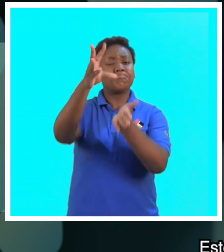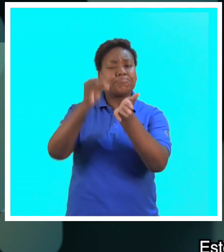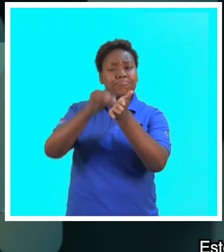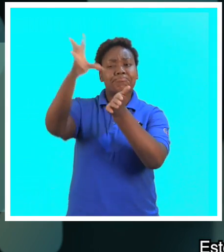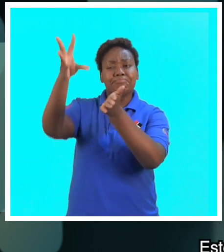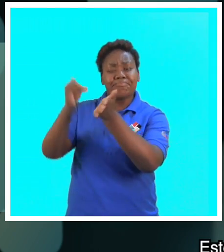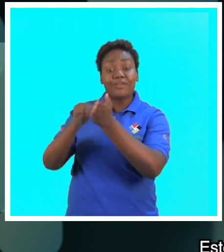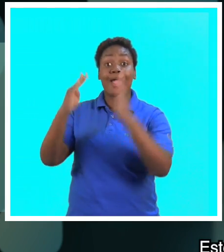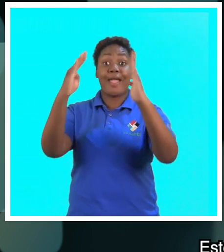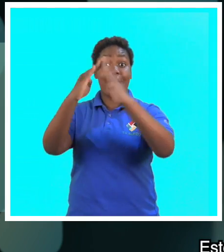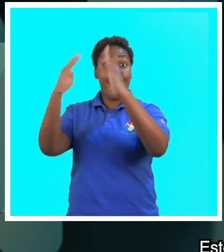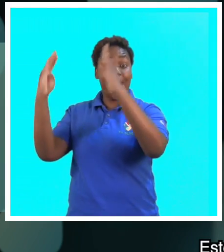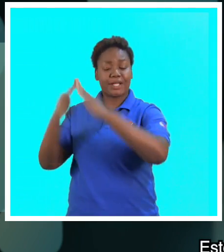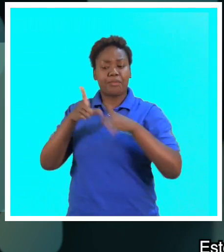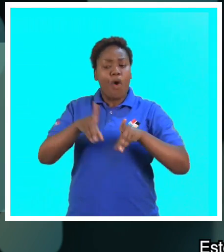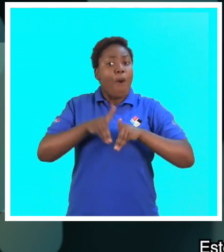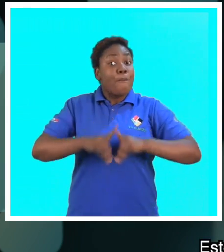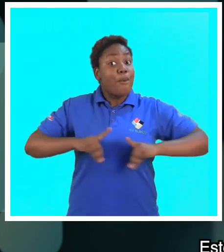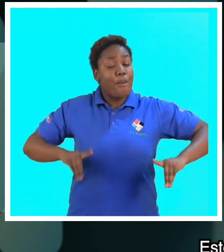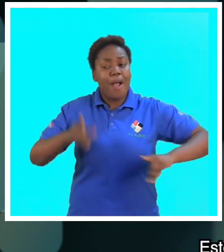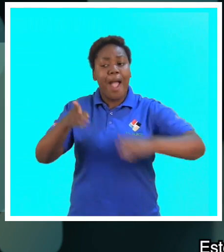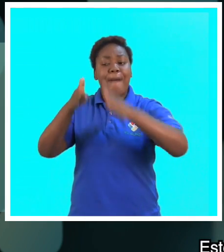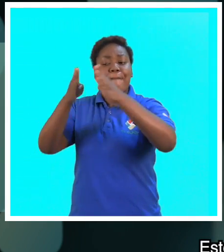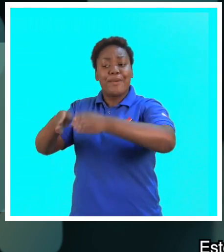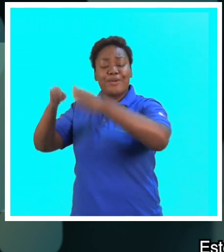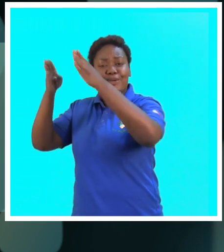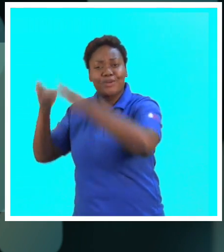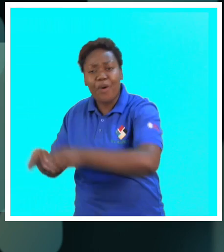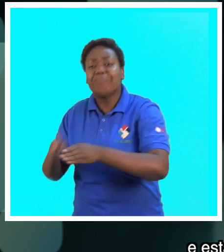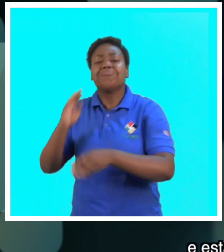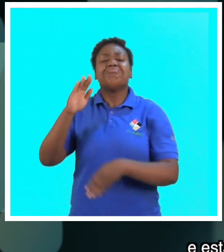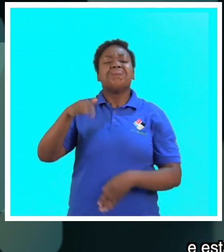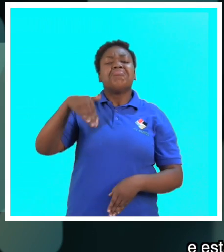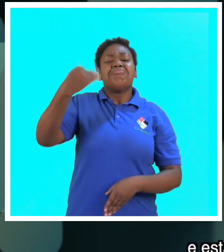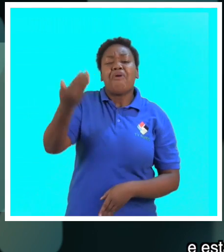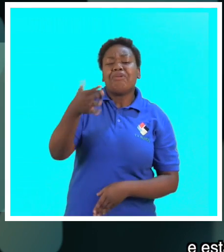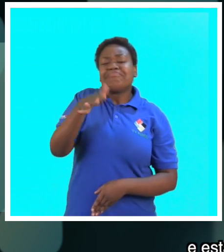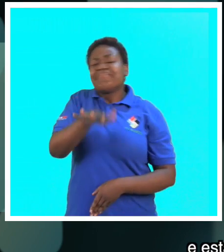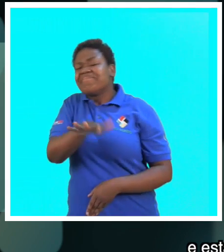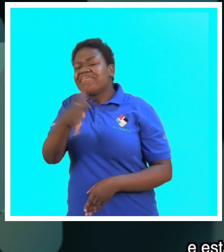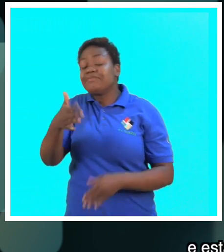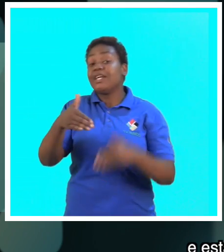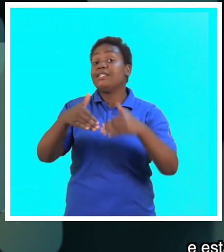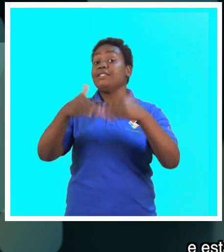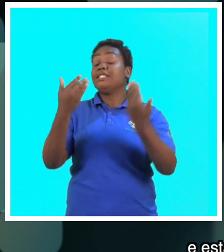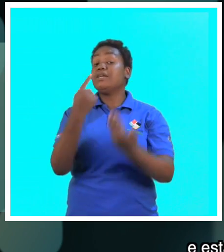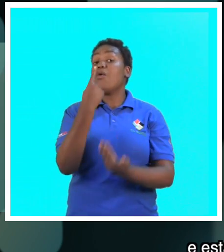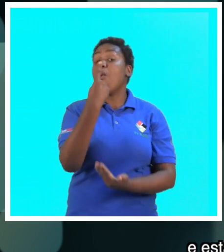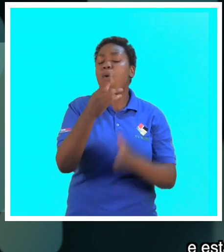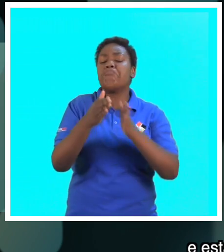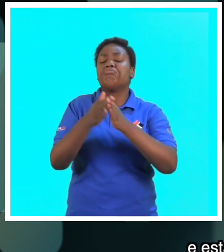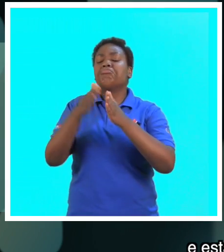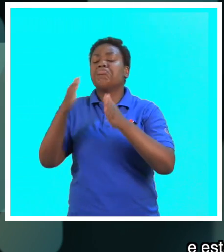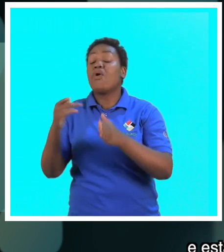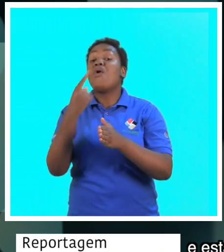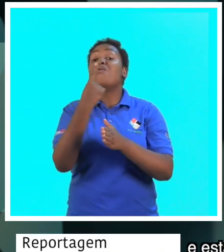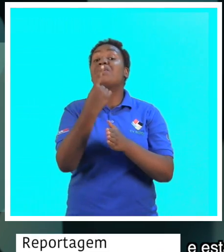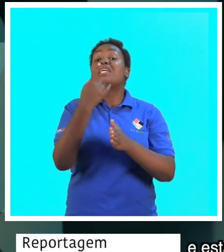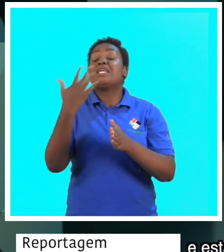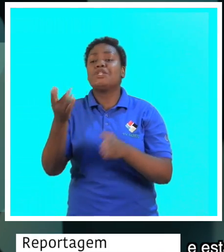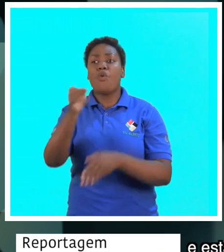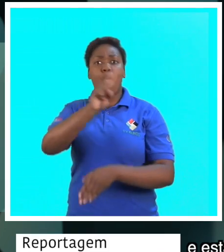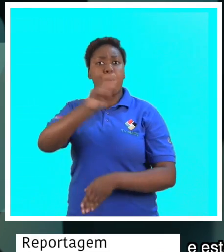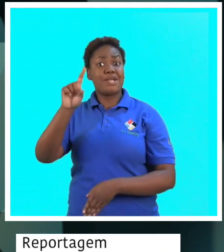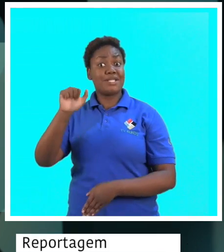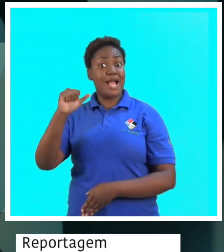Este é o 4º Recenseamento Geral da População e Habitação e está previsto para acontecer de 1 a 15